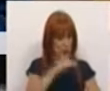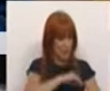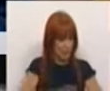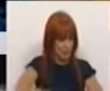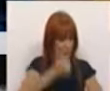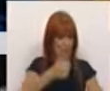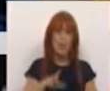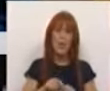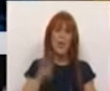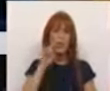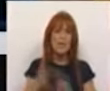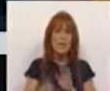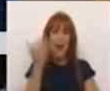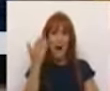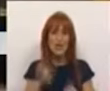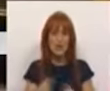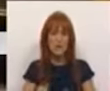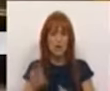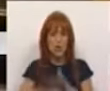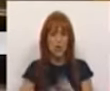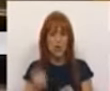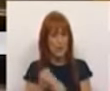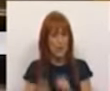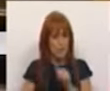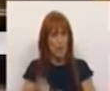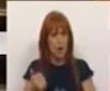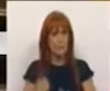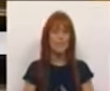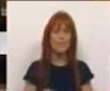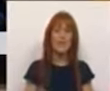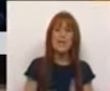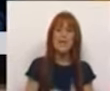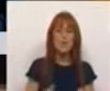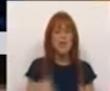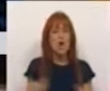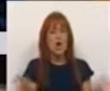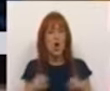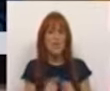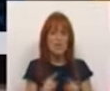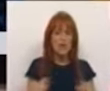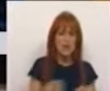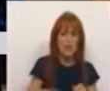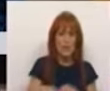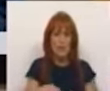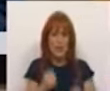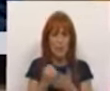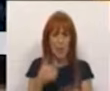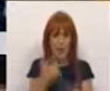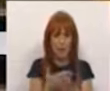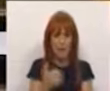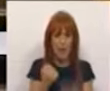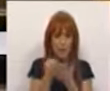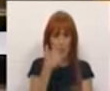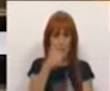salários, com mais segurança e melhores condições de trabalho. É necessário dar novos passos no apoio a desempregados,